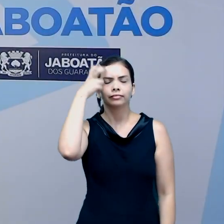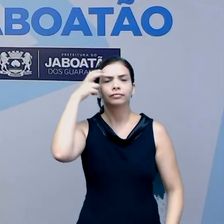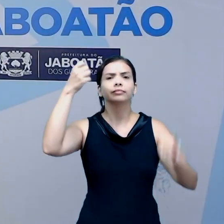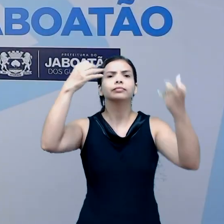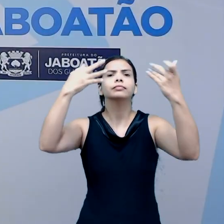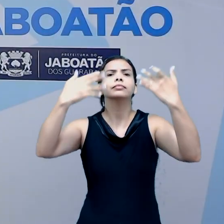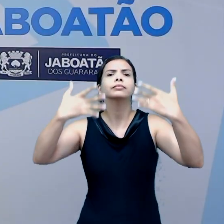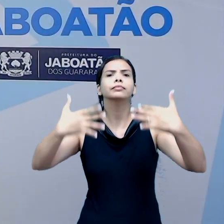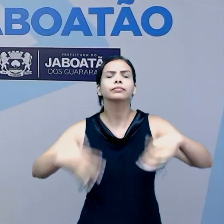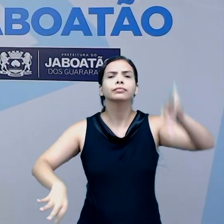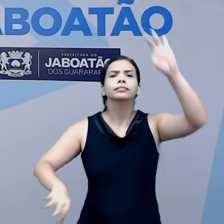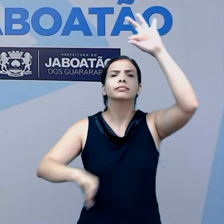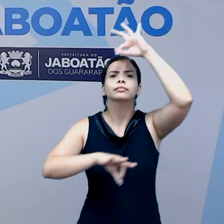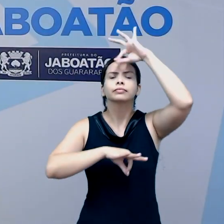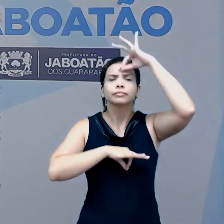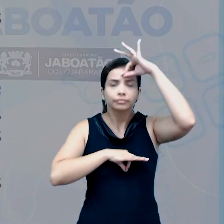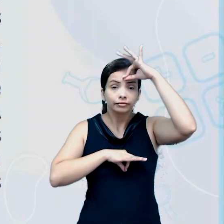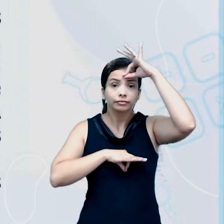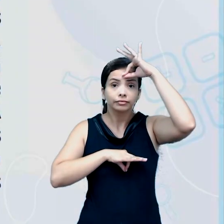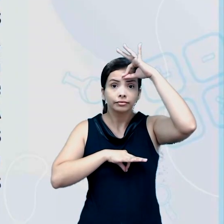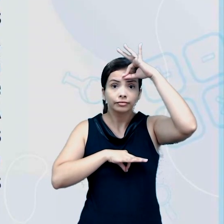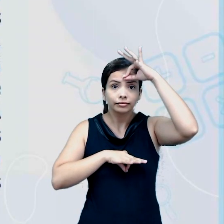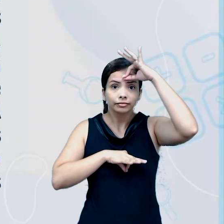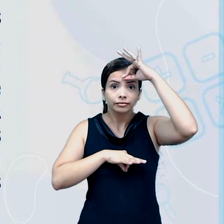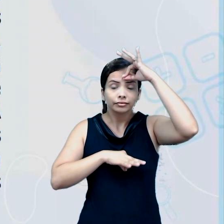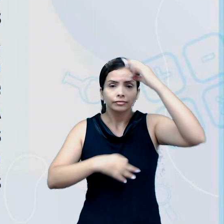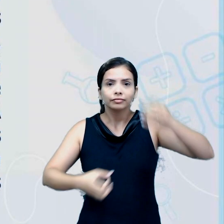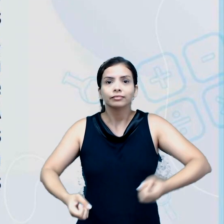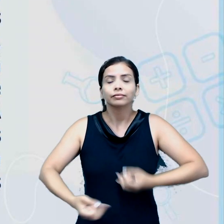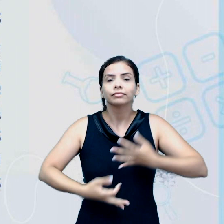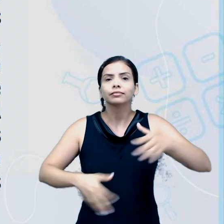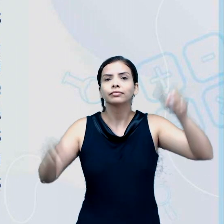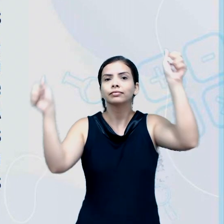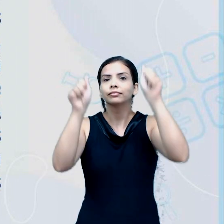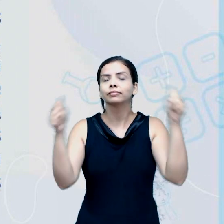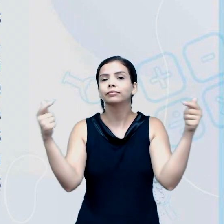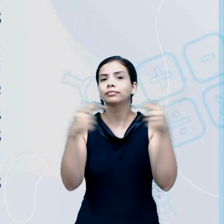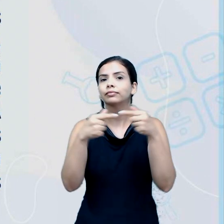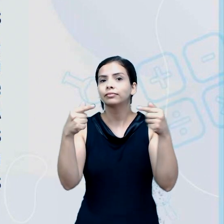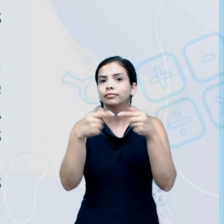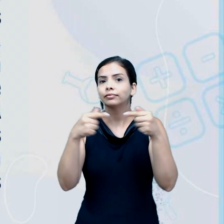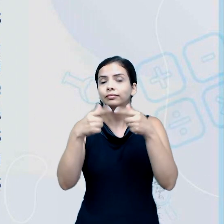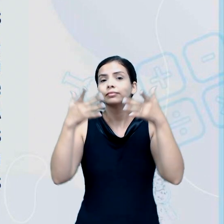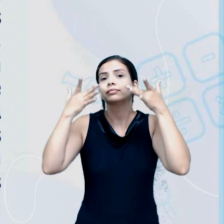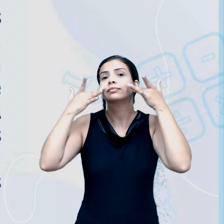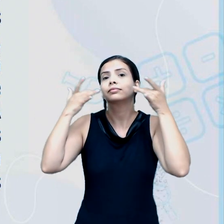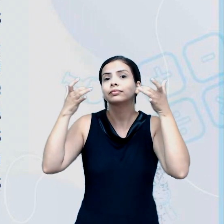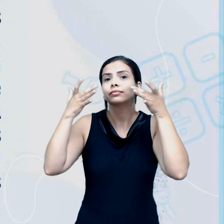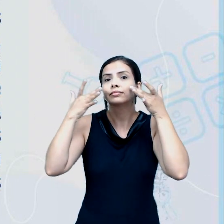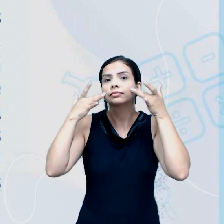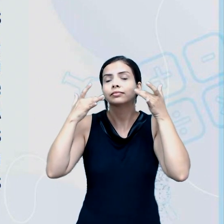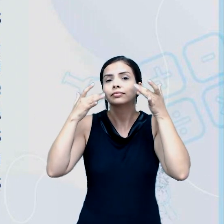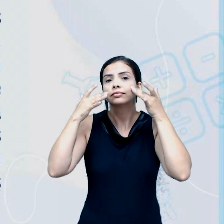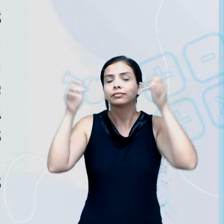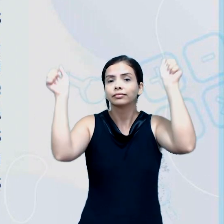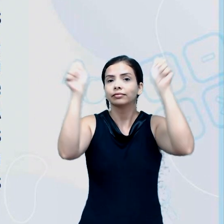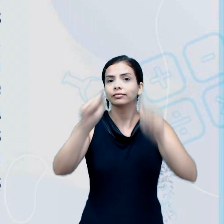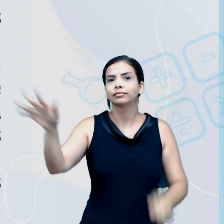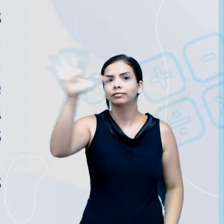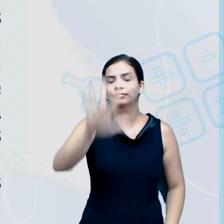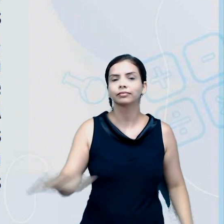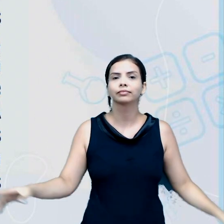Cultural performance é uma forma de arte que combina elementos do teatro das artes visuais